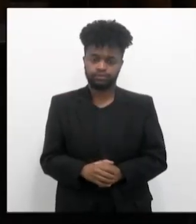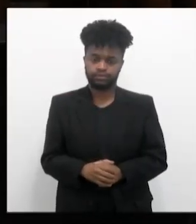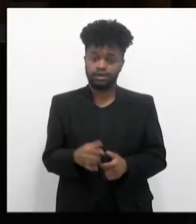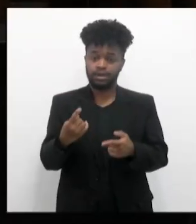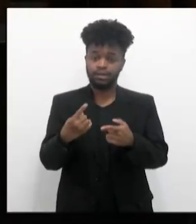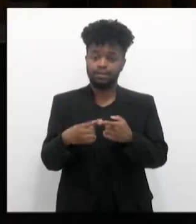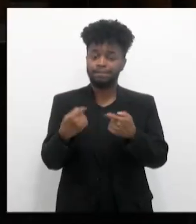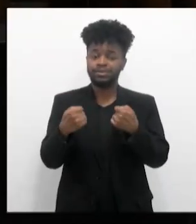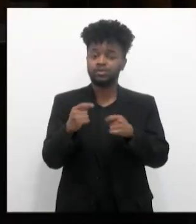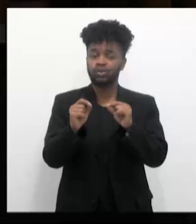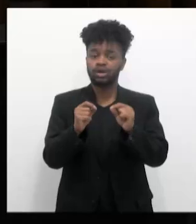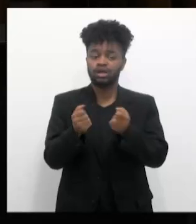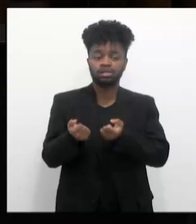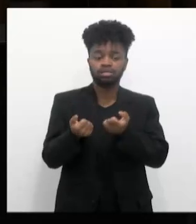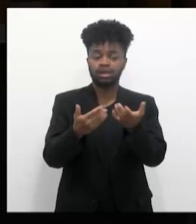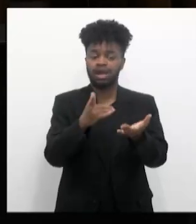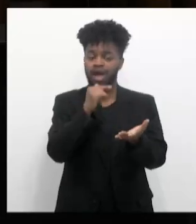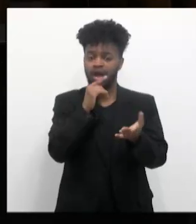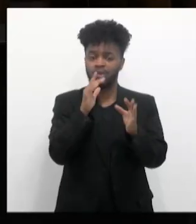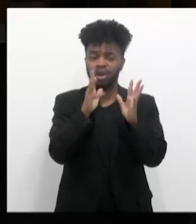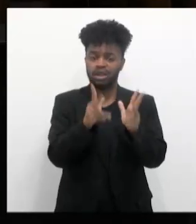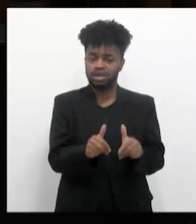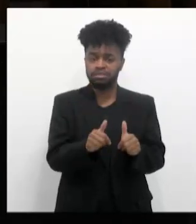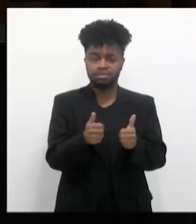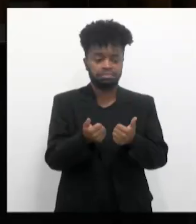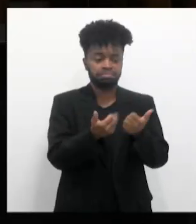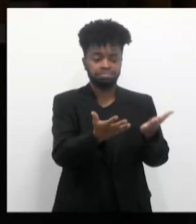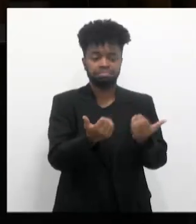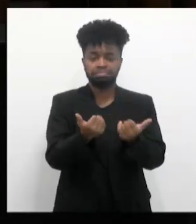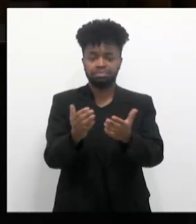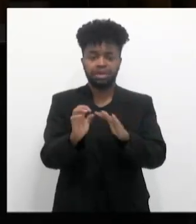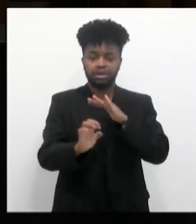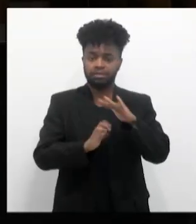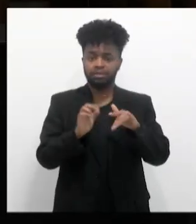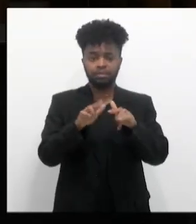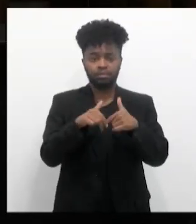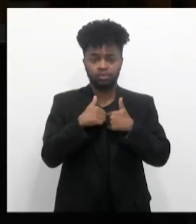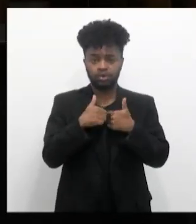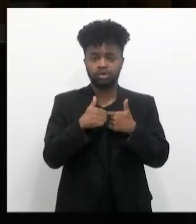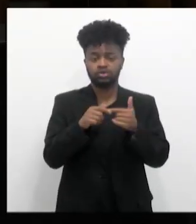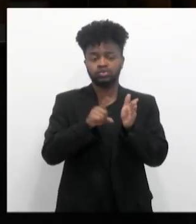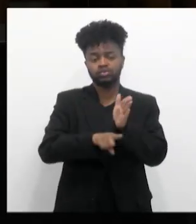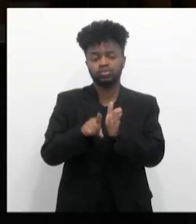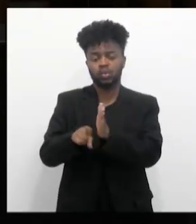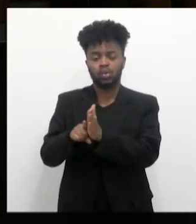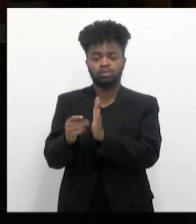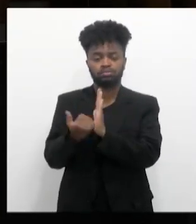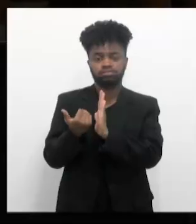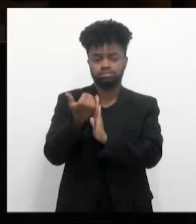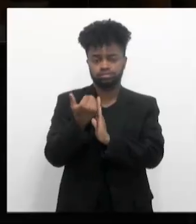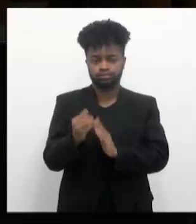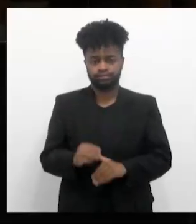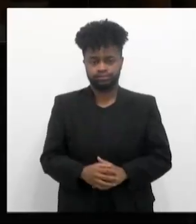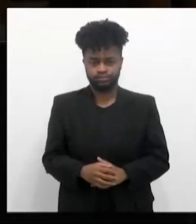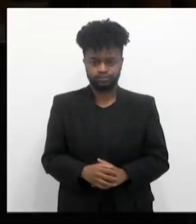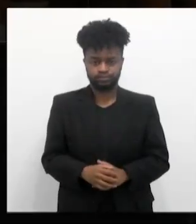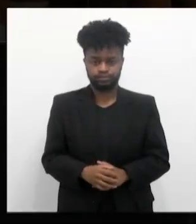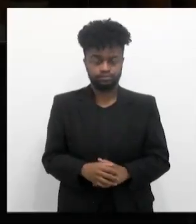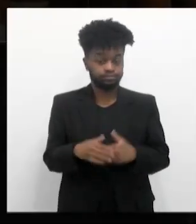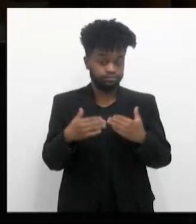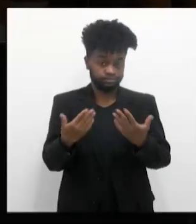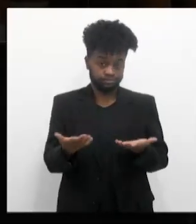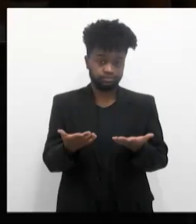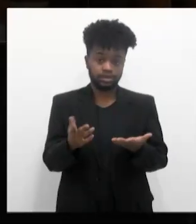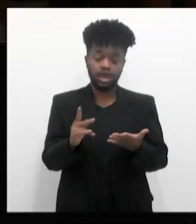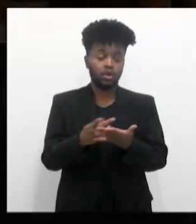dar a água tratada para as concessionárias fruto desses brutais descontos. Isso